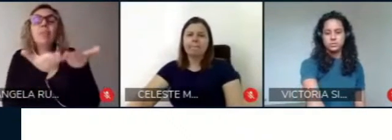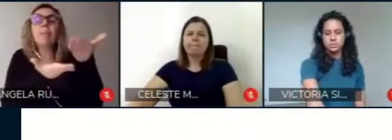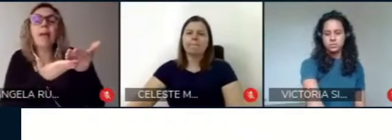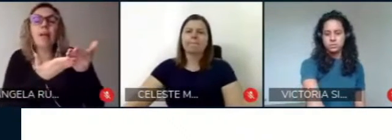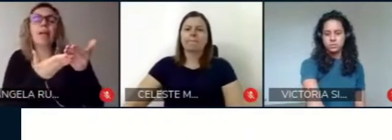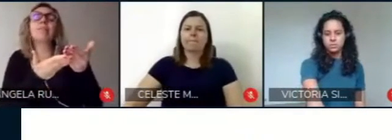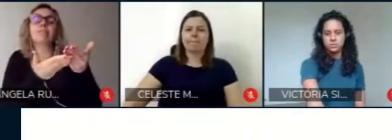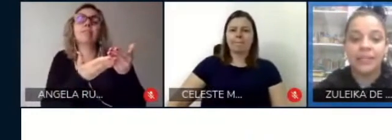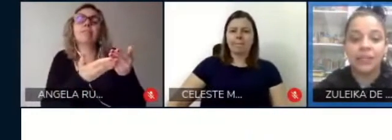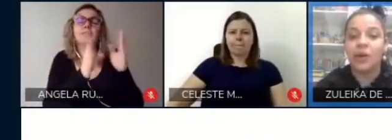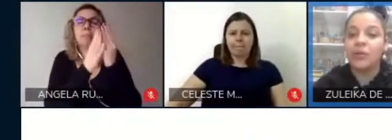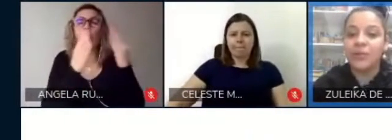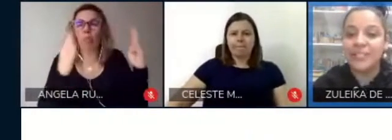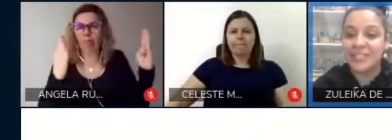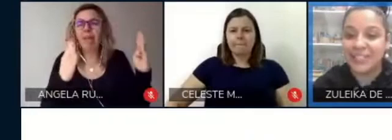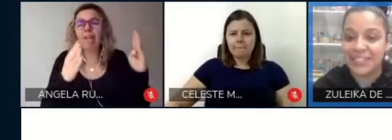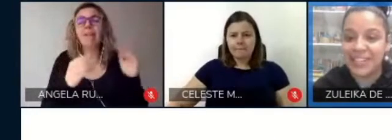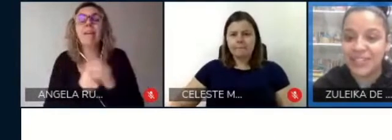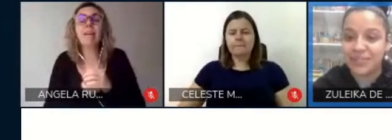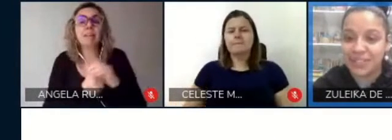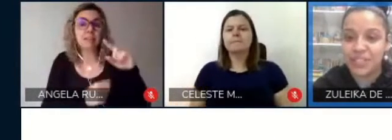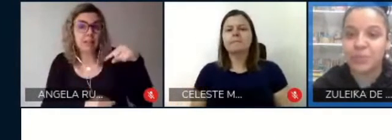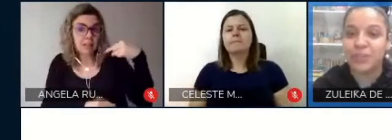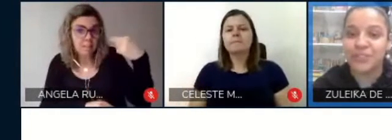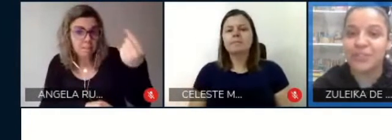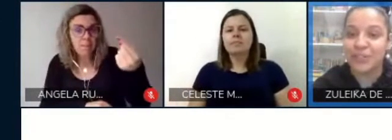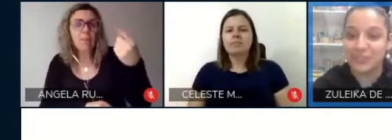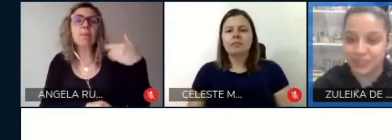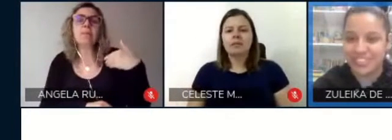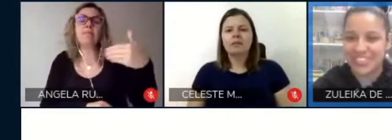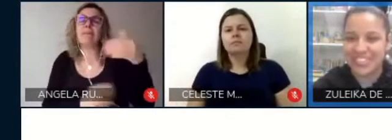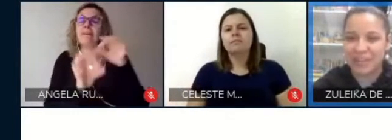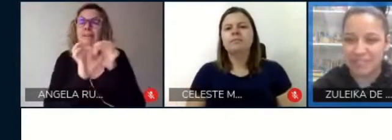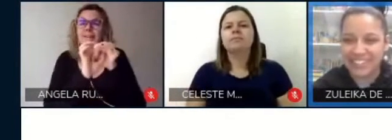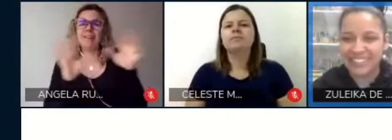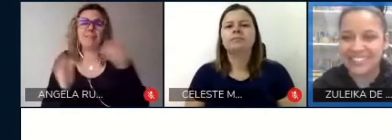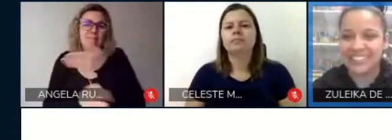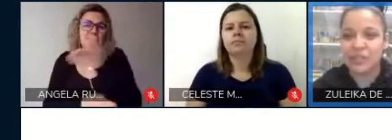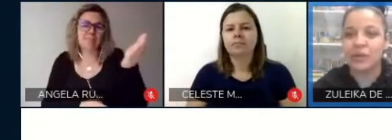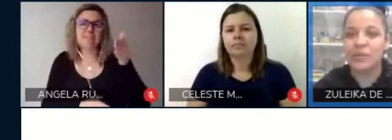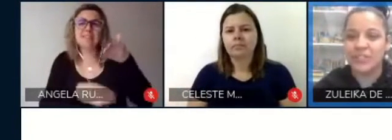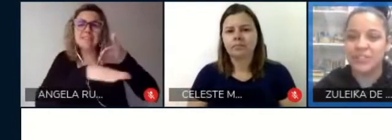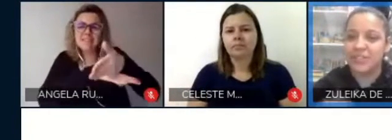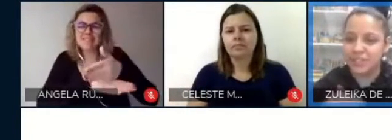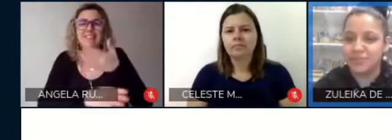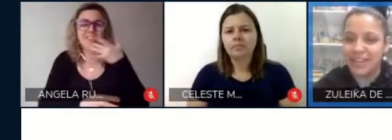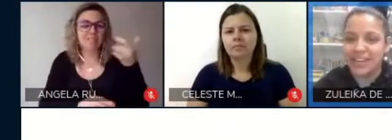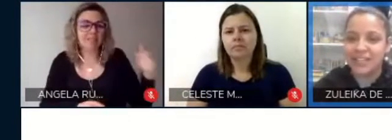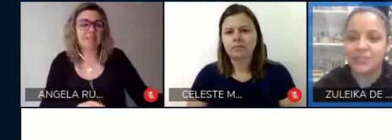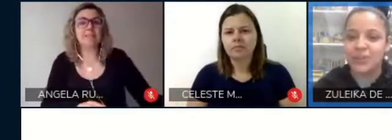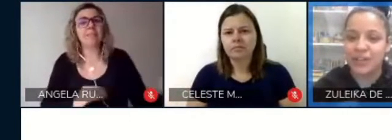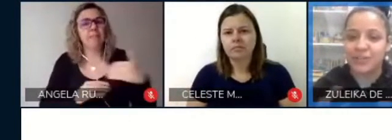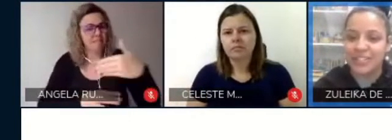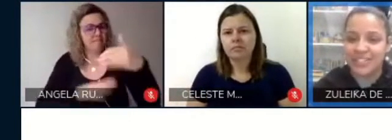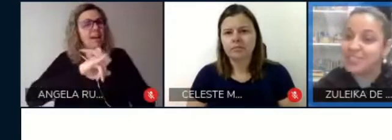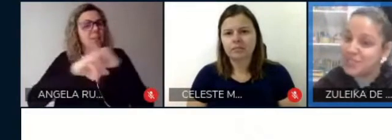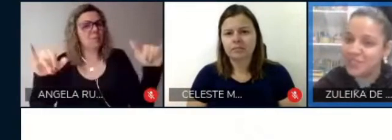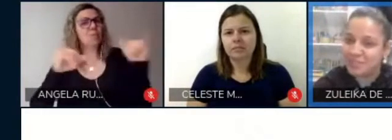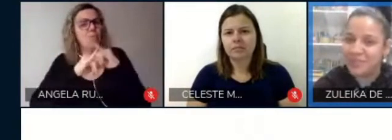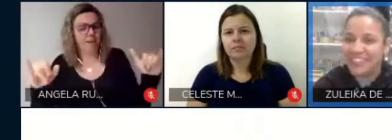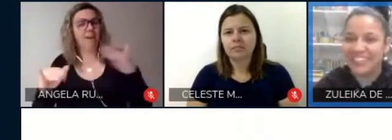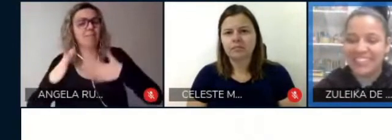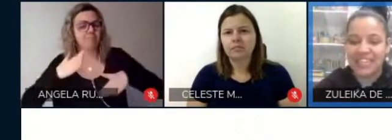das bibliotecas, né? E logo em seguida isso vai estar disponível a todos, tá bem? Logo a gente vai divulgar